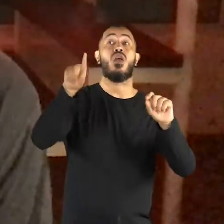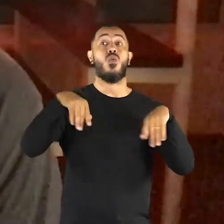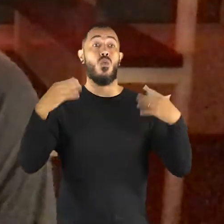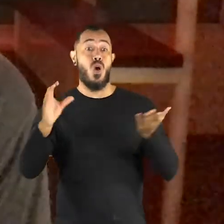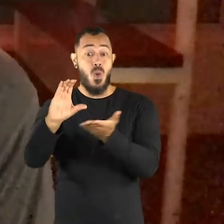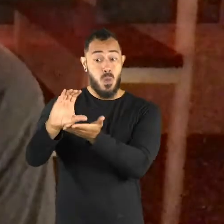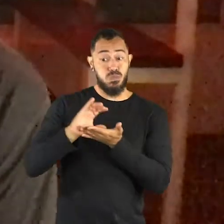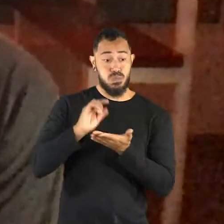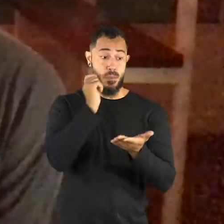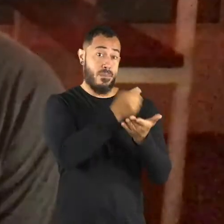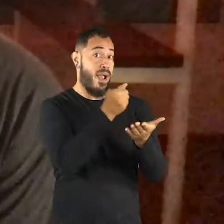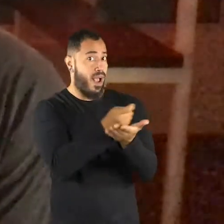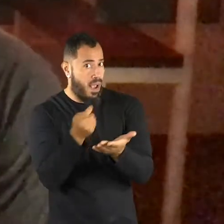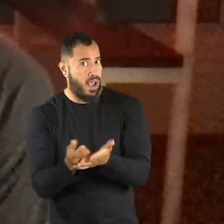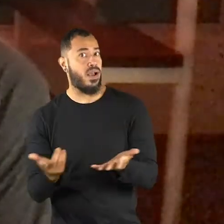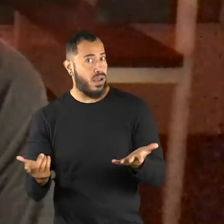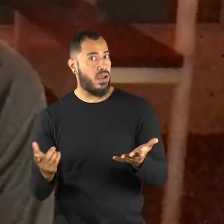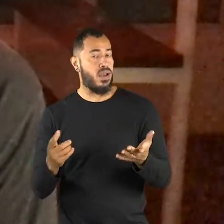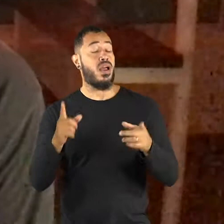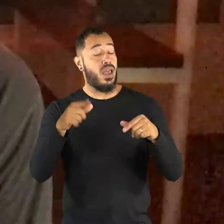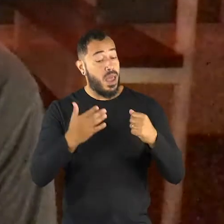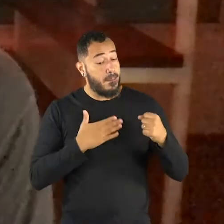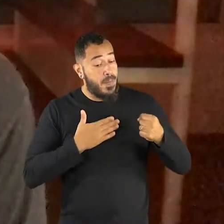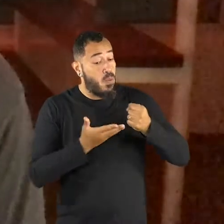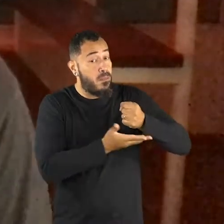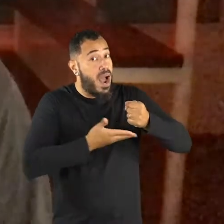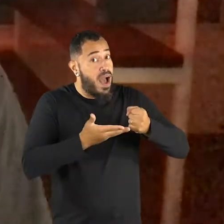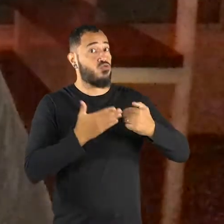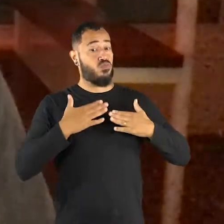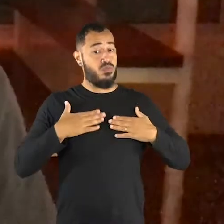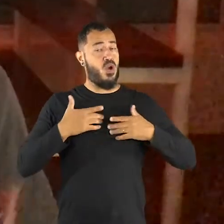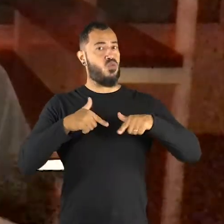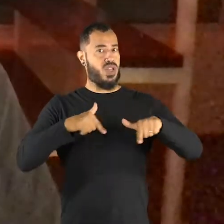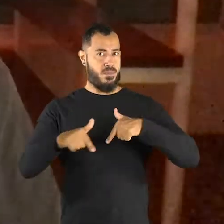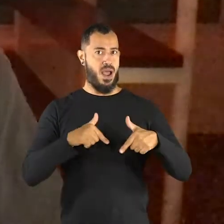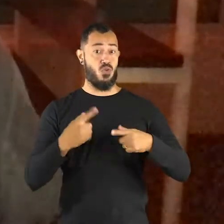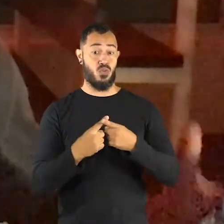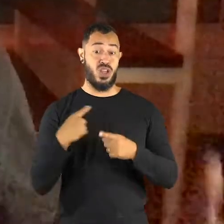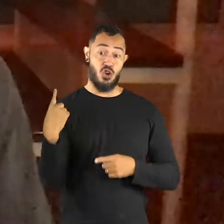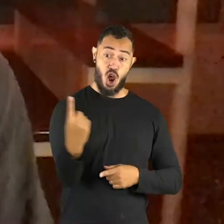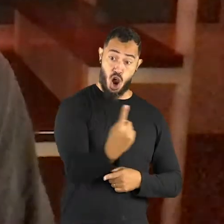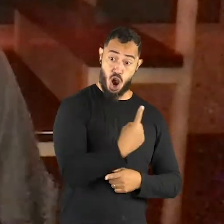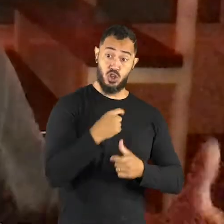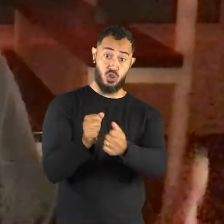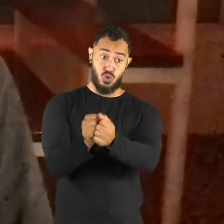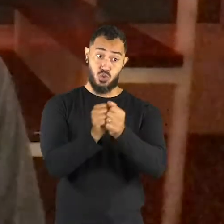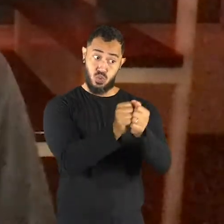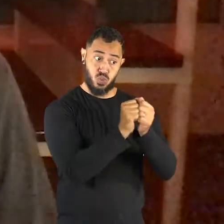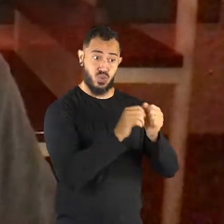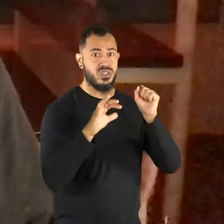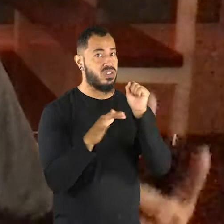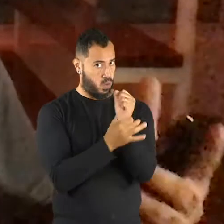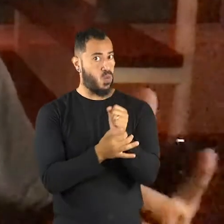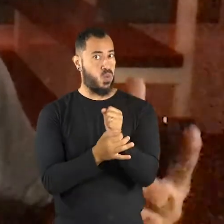roteiro pede. Eu estou dando uma indicação básica de como eu gosto de trabalhar, porque a gente está sempre seguro e muitas pessoas estão trazendo ideias,